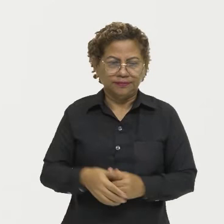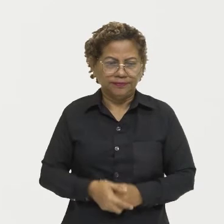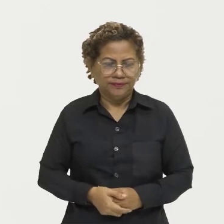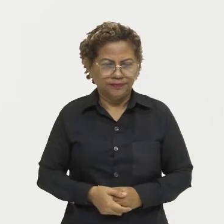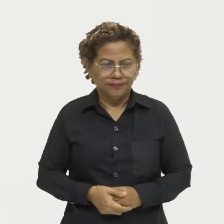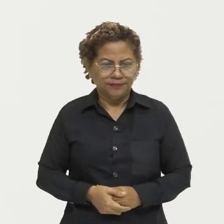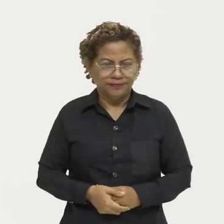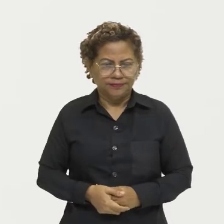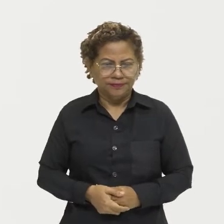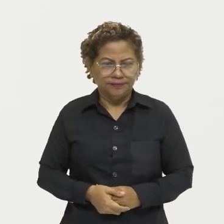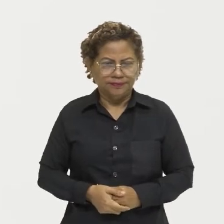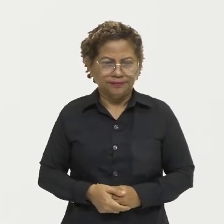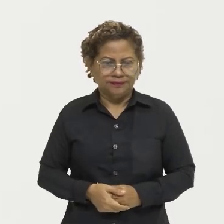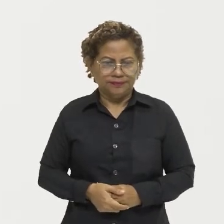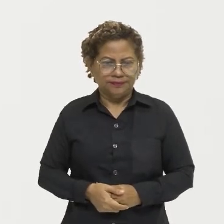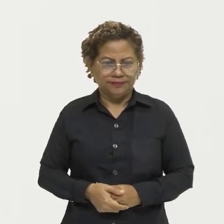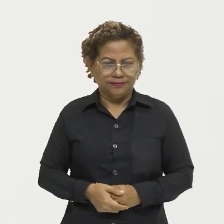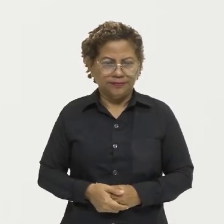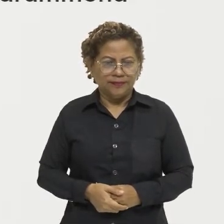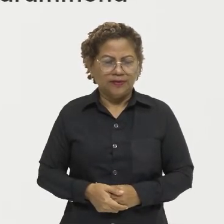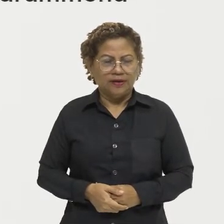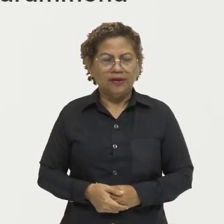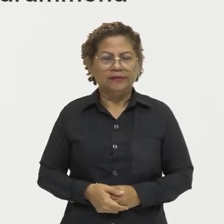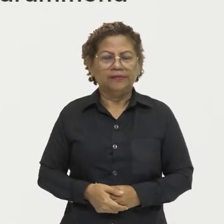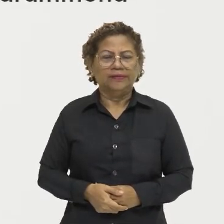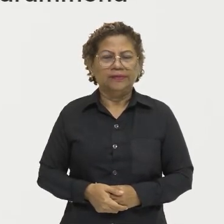leve, assim a cobra.